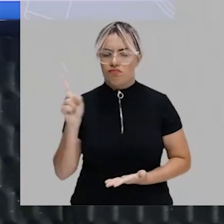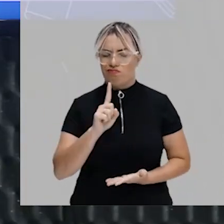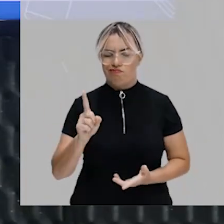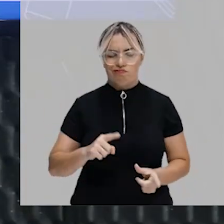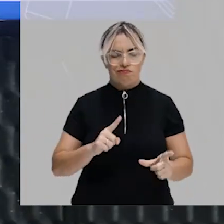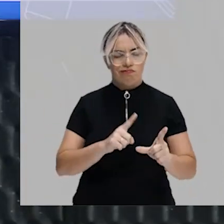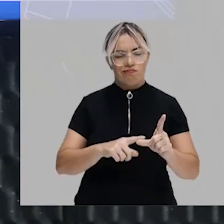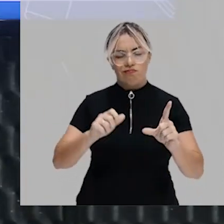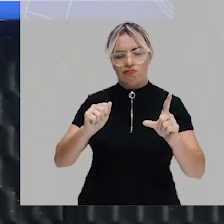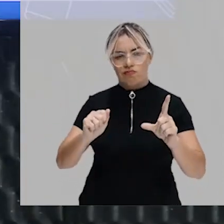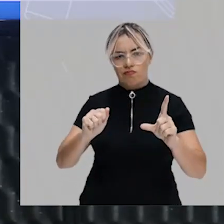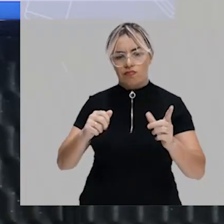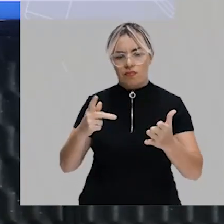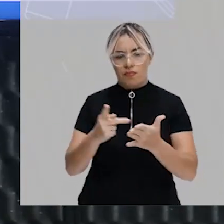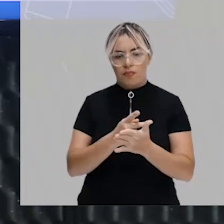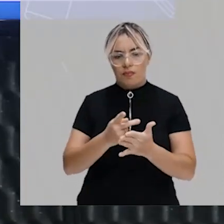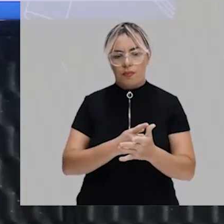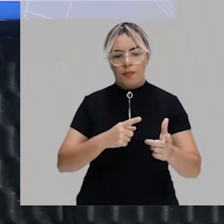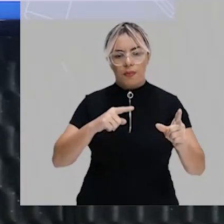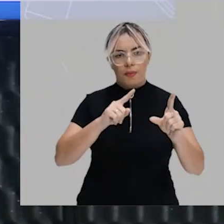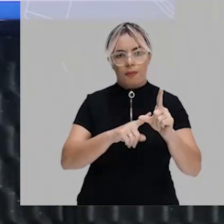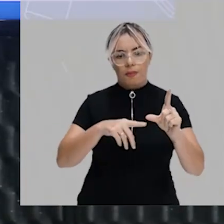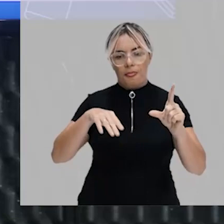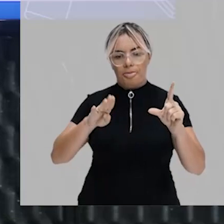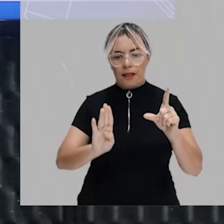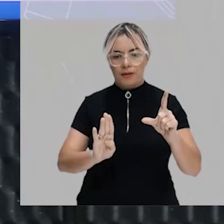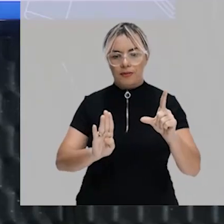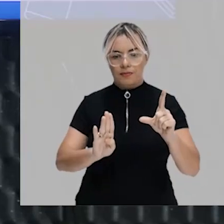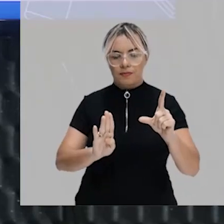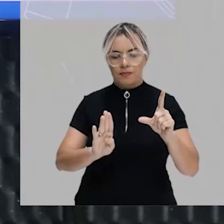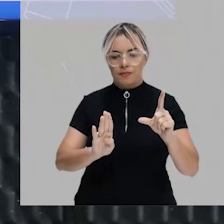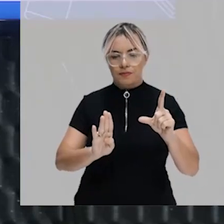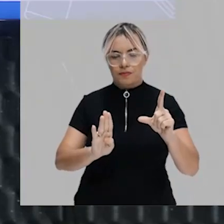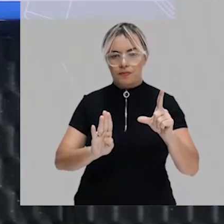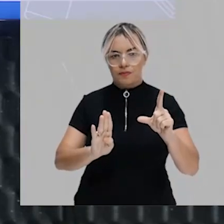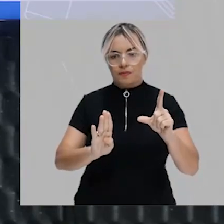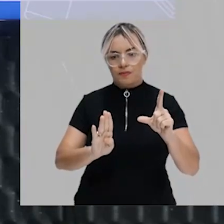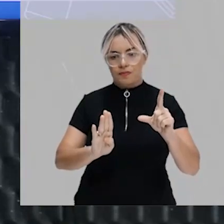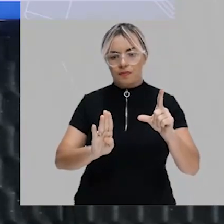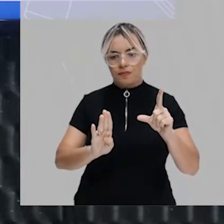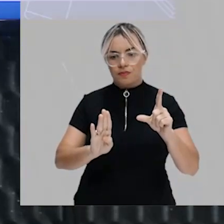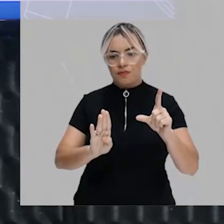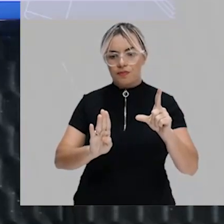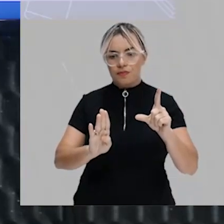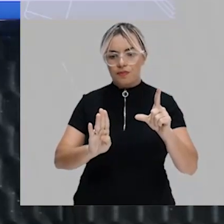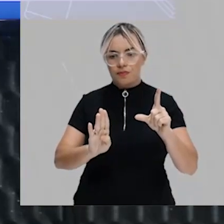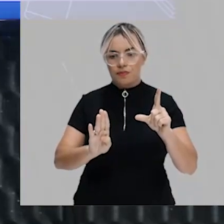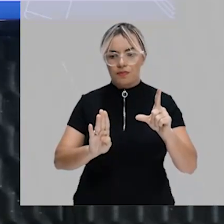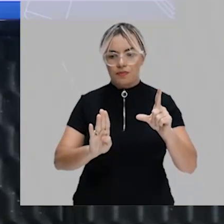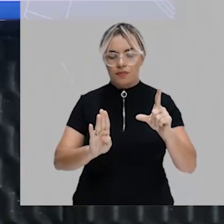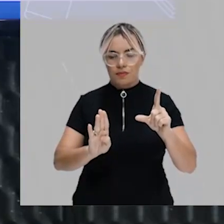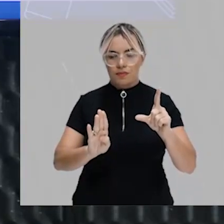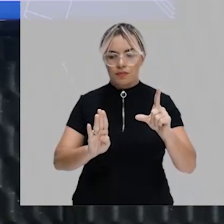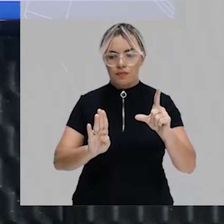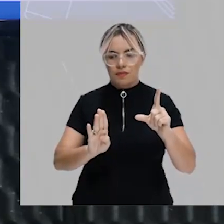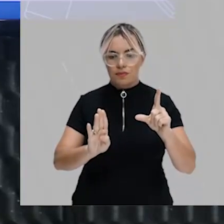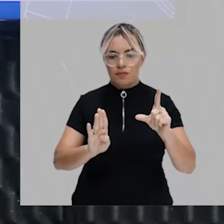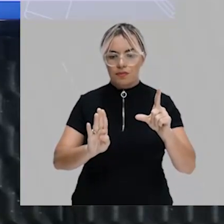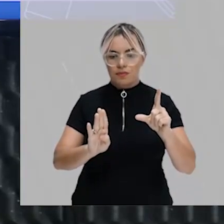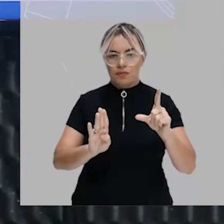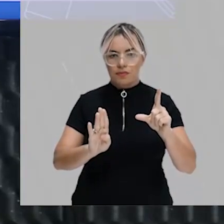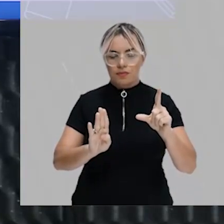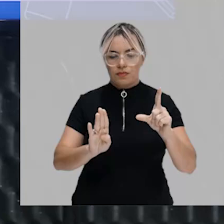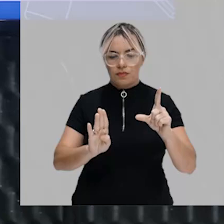letra A. Vamos para a letra B. Francesco Redi, biólogo italiano, demonstrou